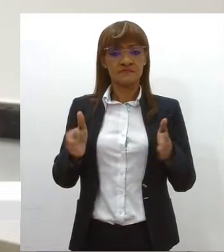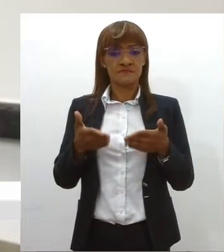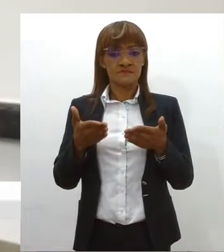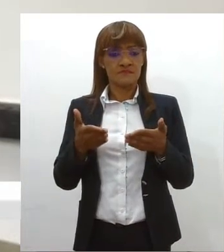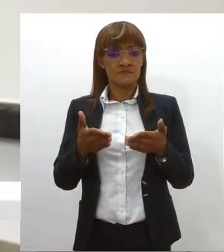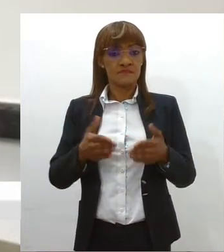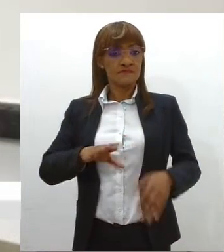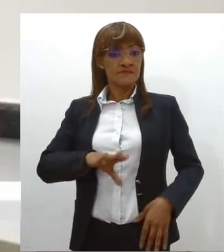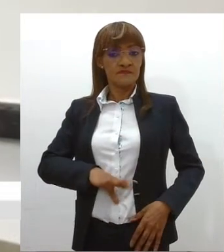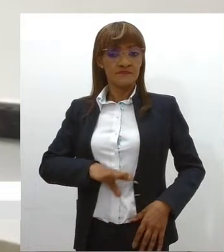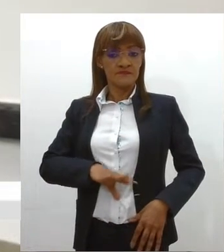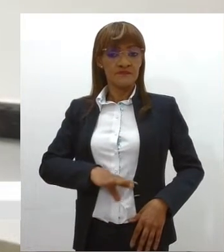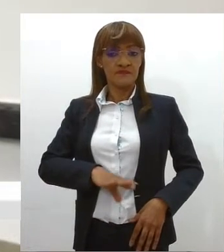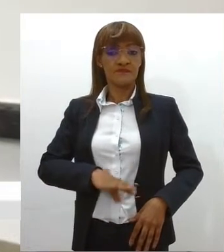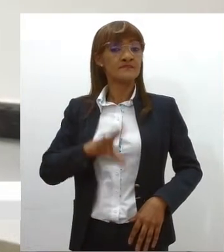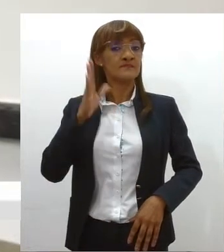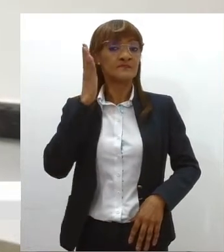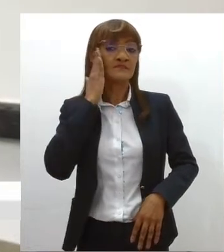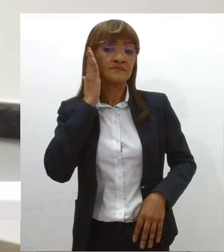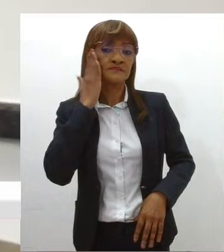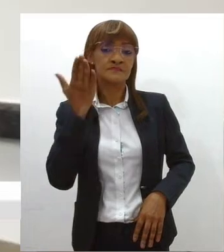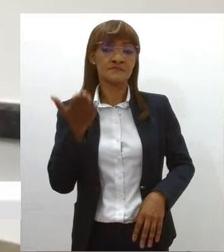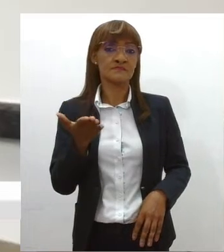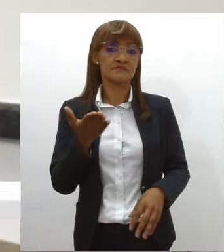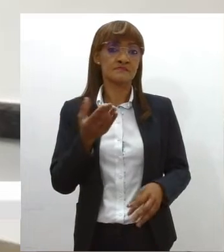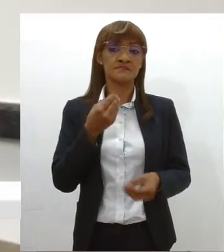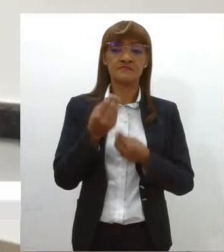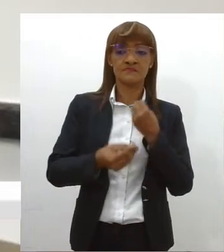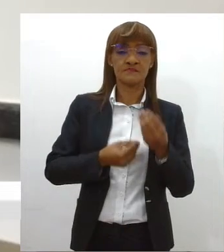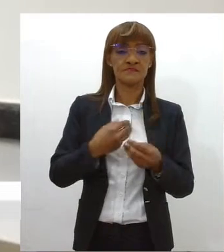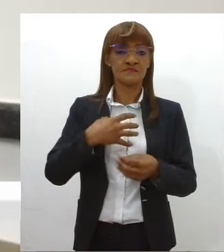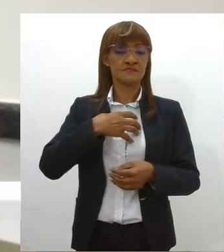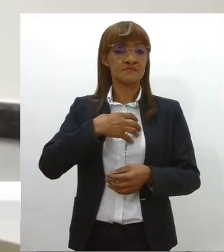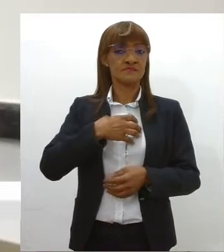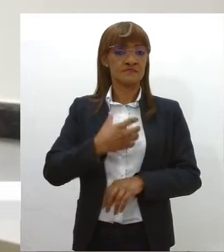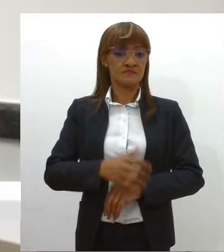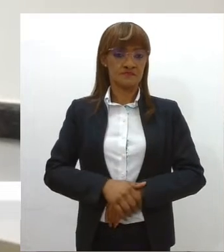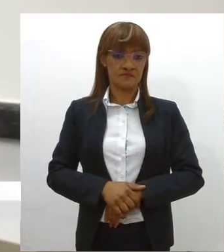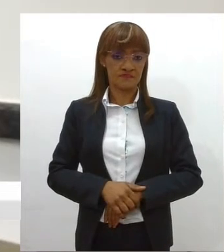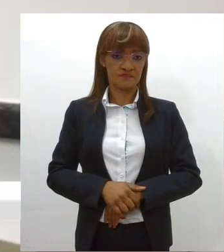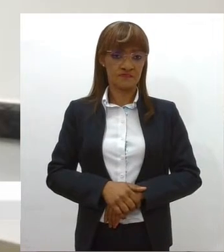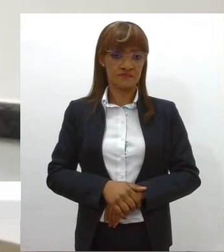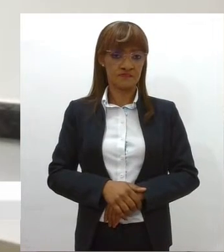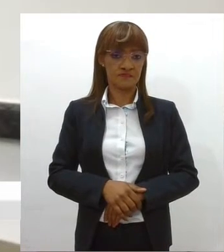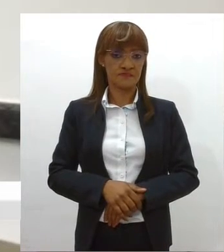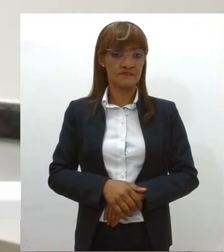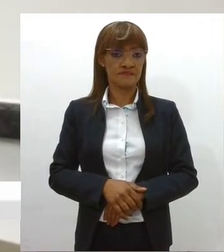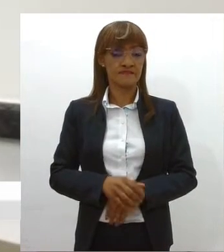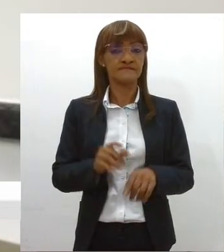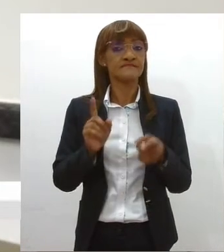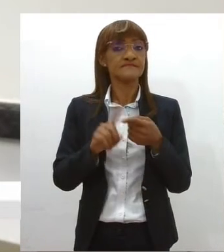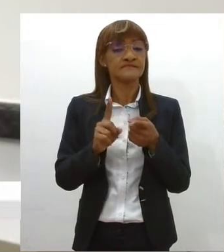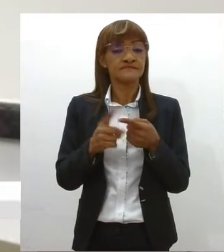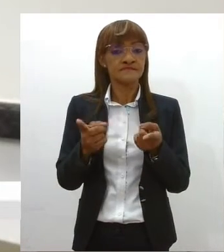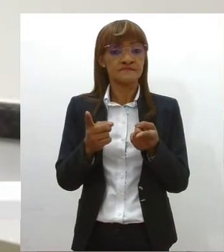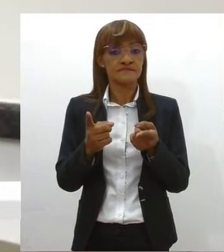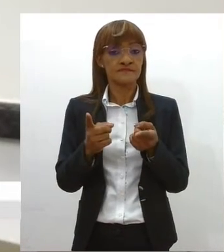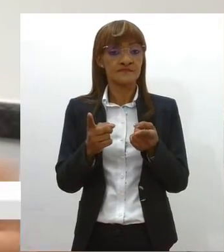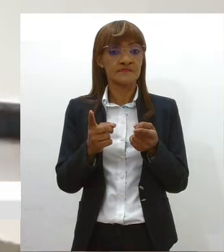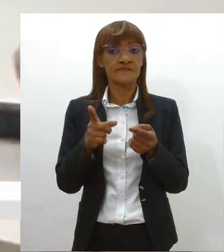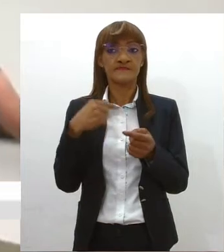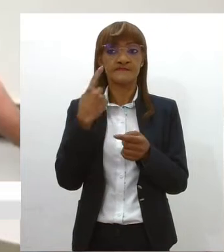a entenderem qual é a variação do corpo delas, o que, que elas sentem durante o ciclo menstrual. No momento que a gente consegue